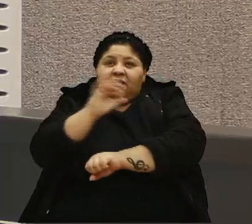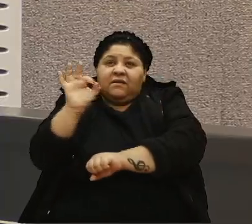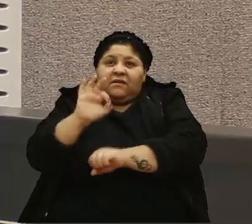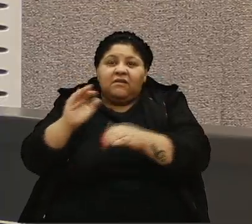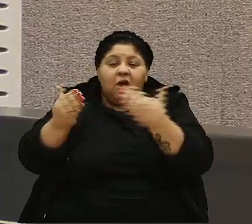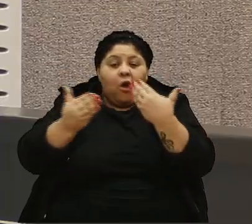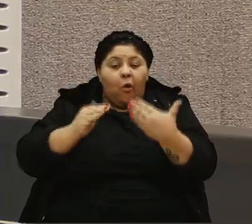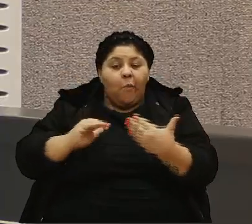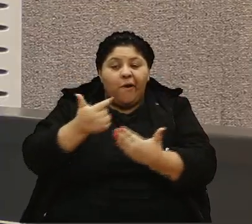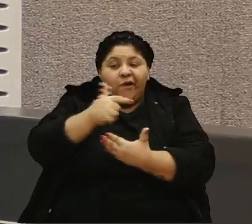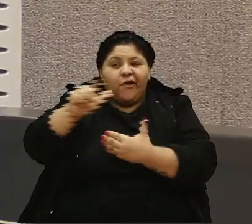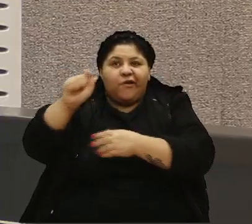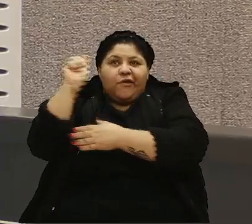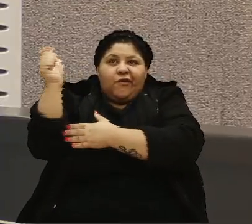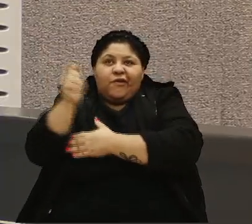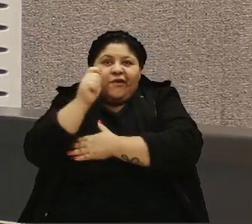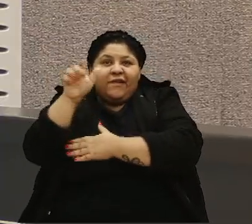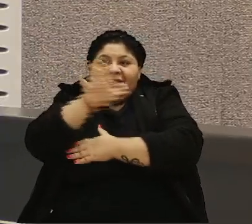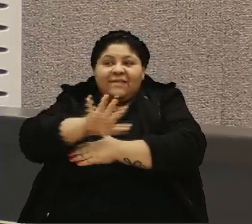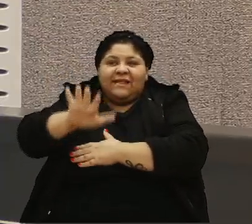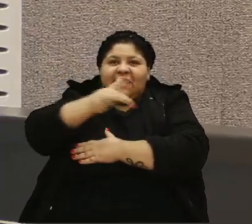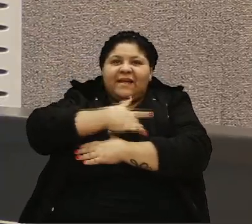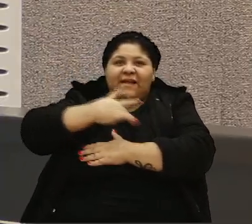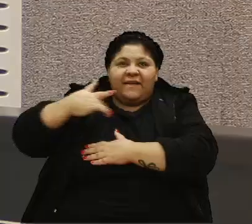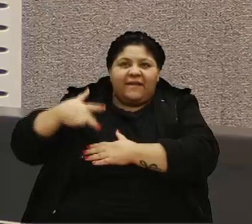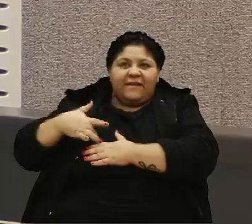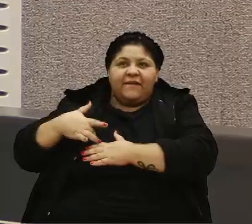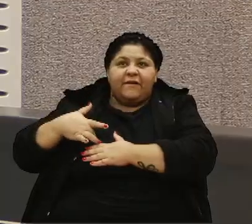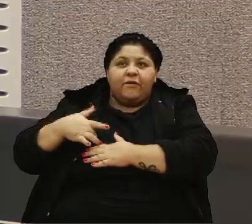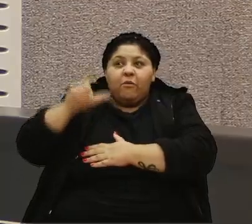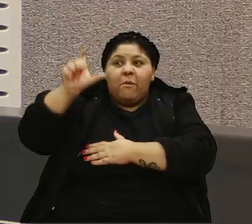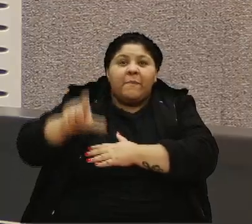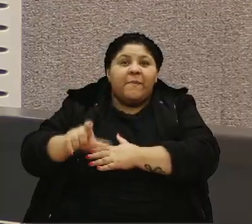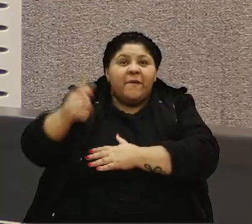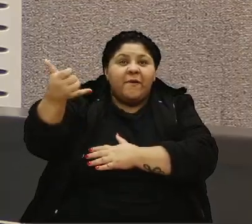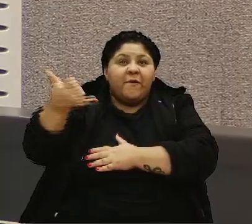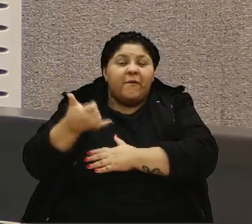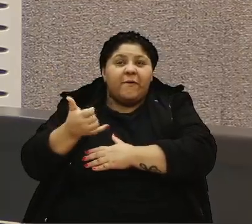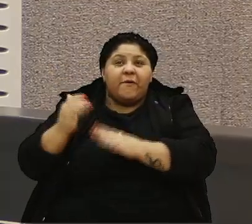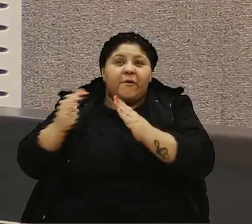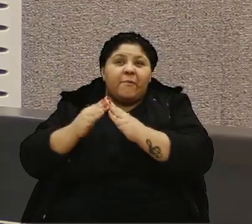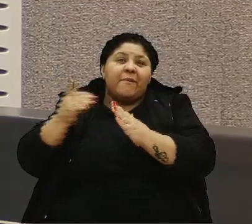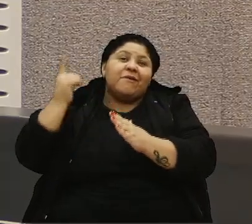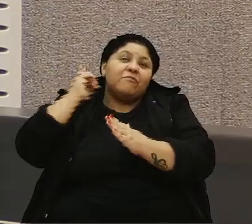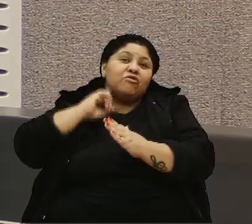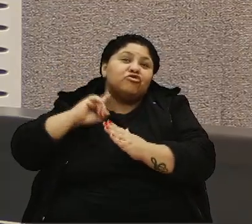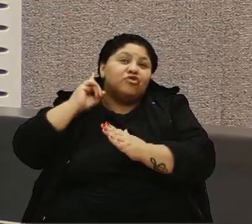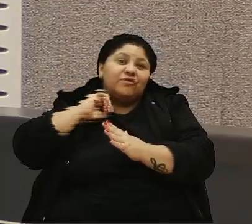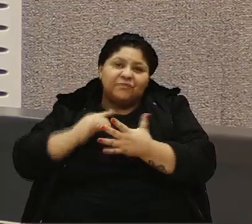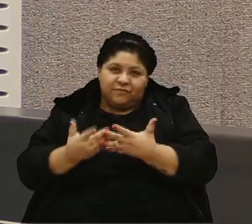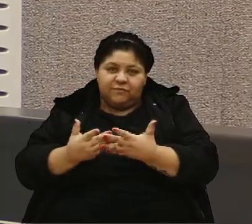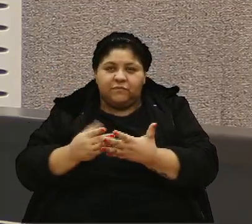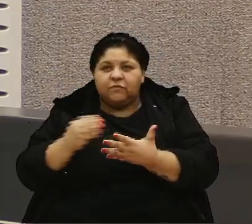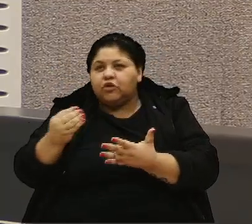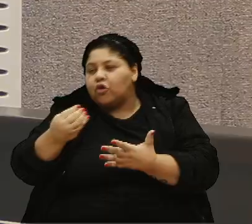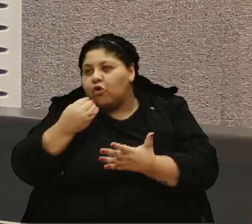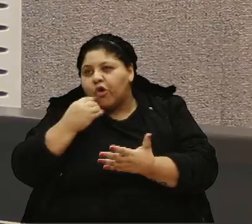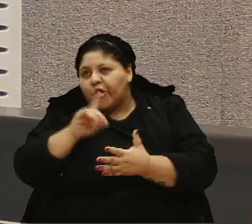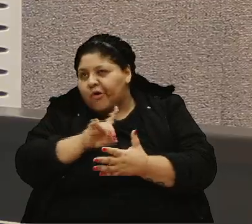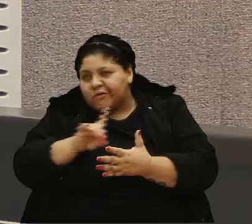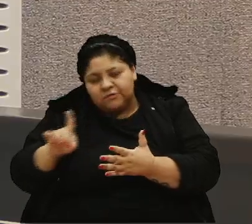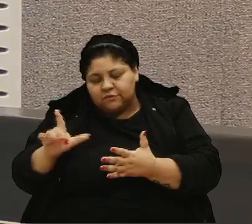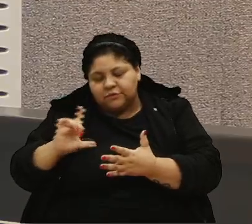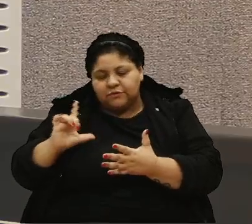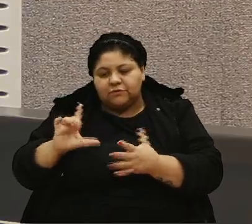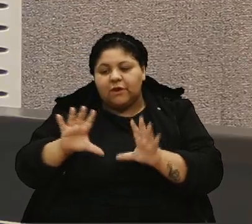restante do Rio Grande do Sul, o aspecto de saúde. E dito por alguém que mora em Minas Gerais, que é de outro estado, inclusive. Evidentemente que isso não nos deixa numa